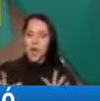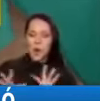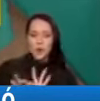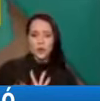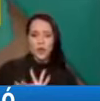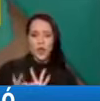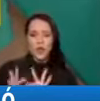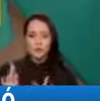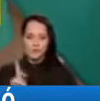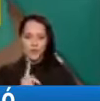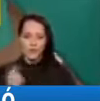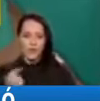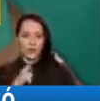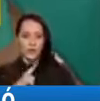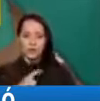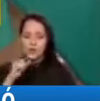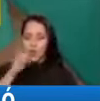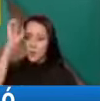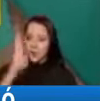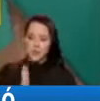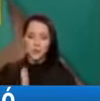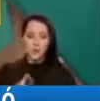guiné-bissau brasile